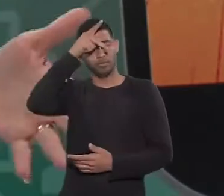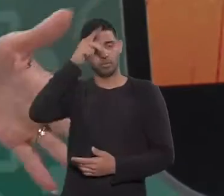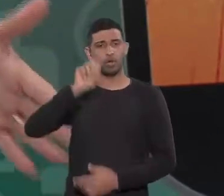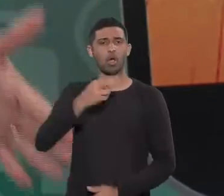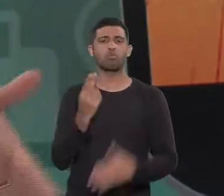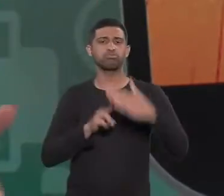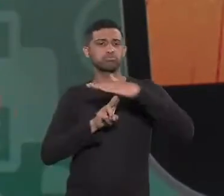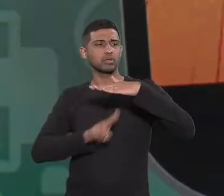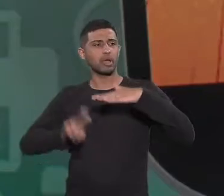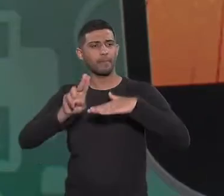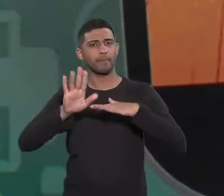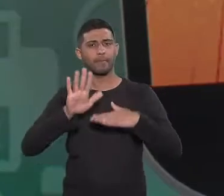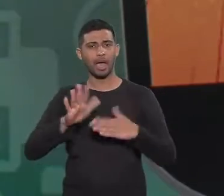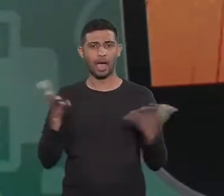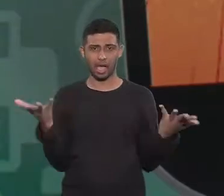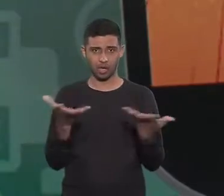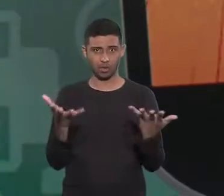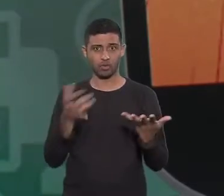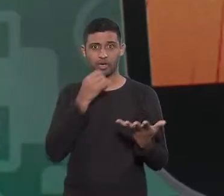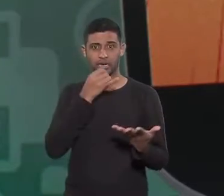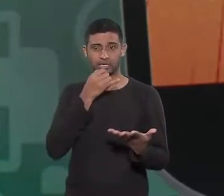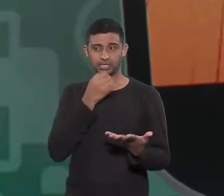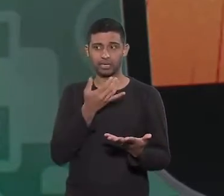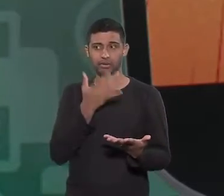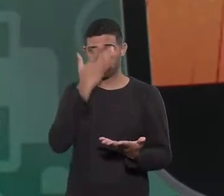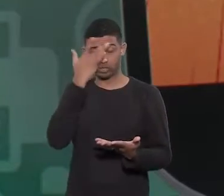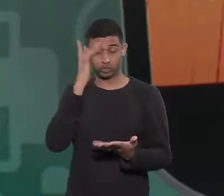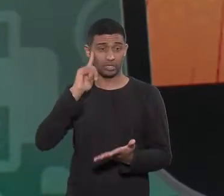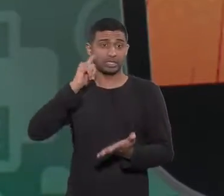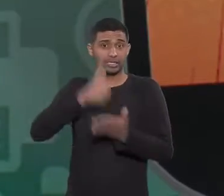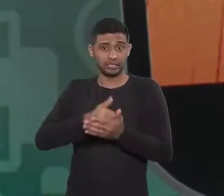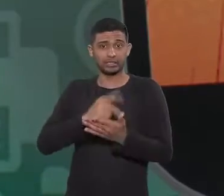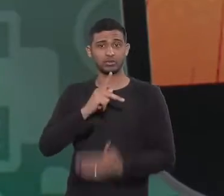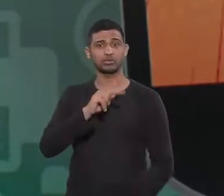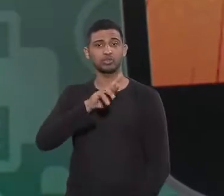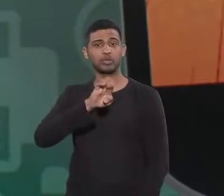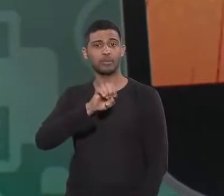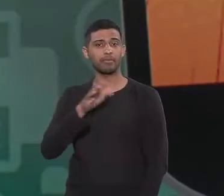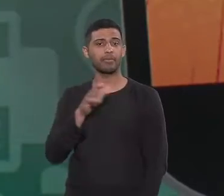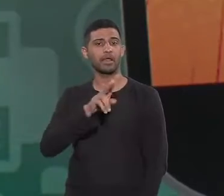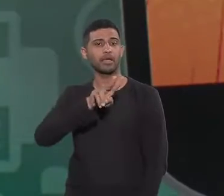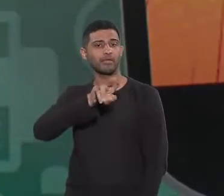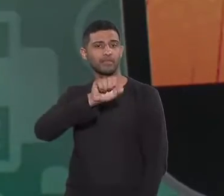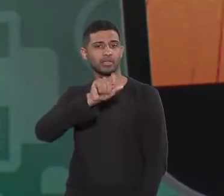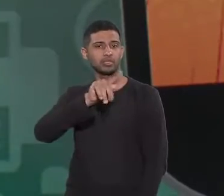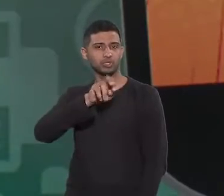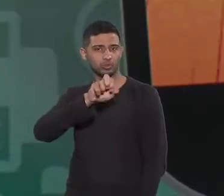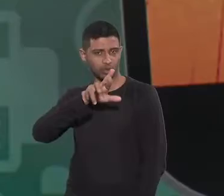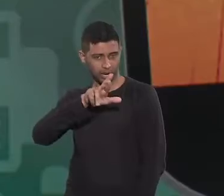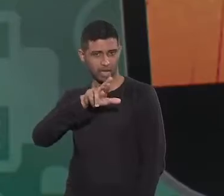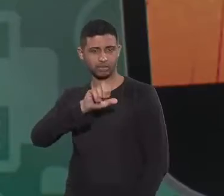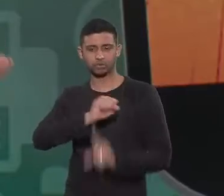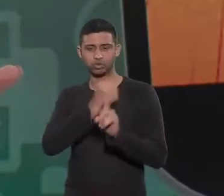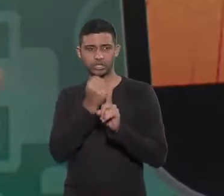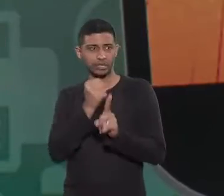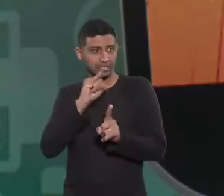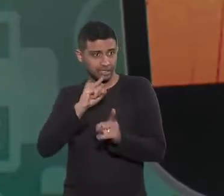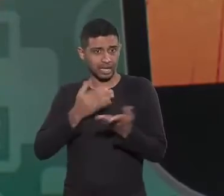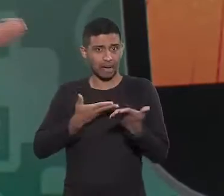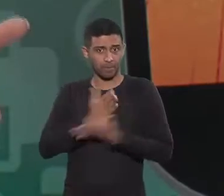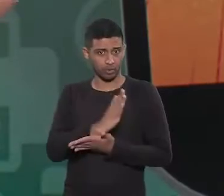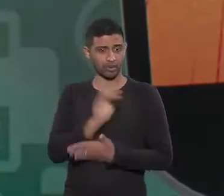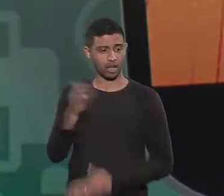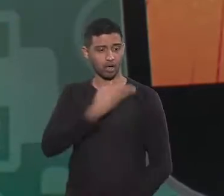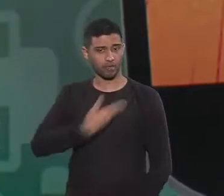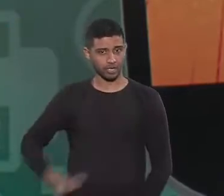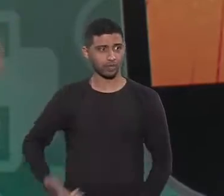públicas, universidades, mas agora quem faz o pré-vestibular social, se esse projeto for aprovado e